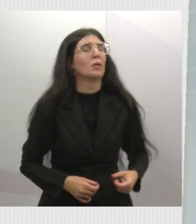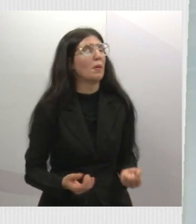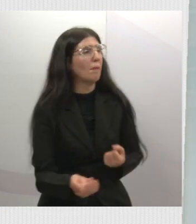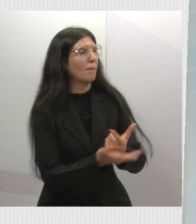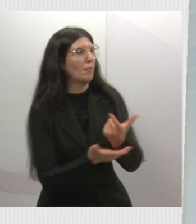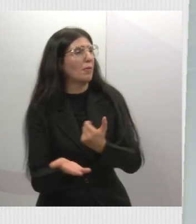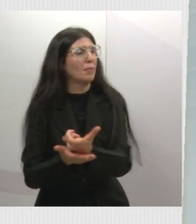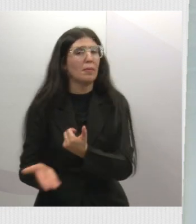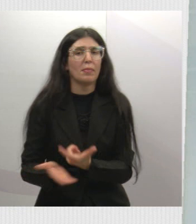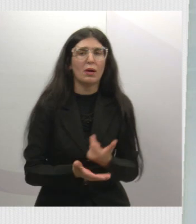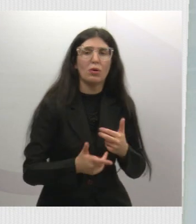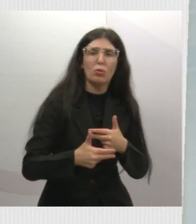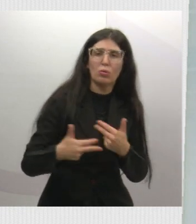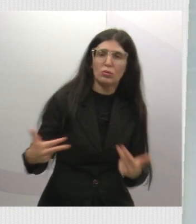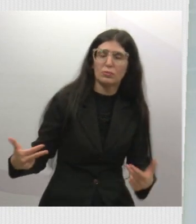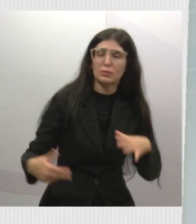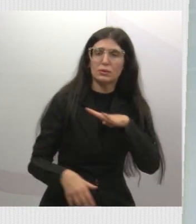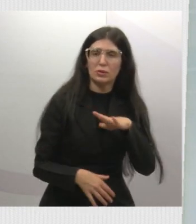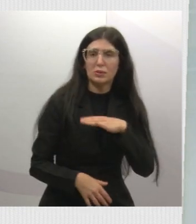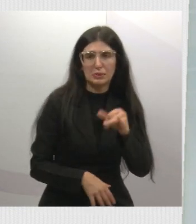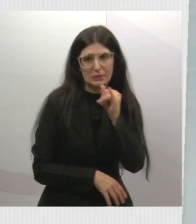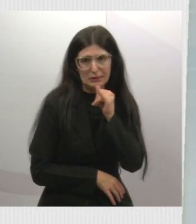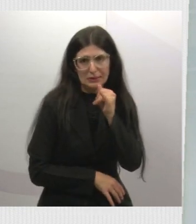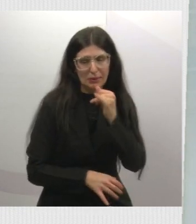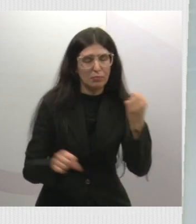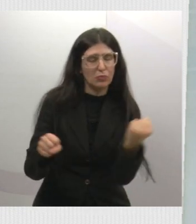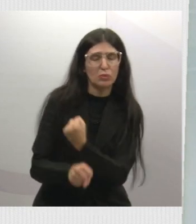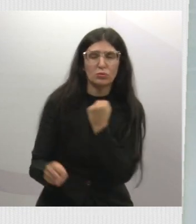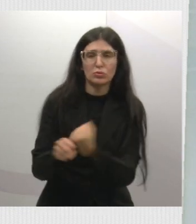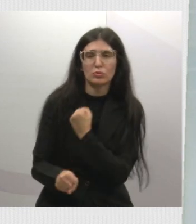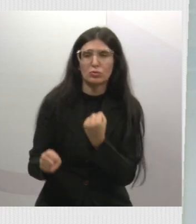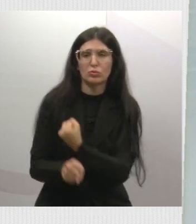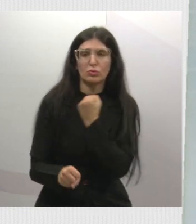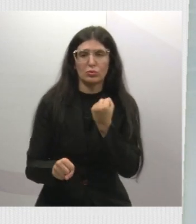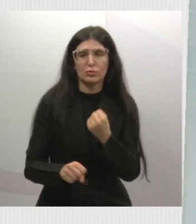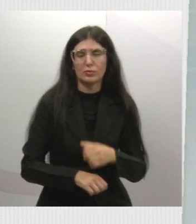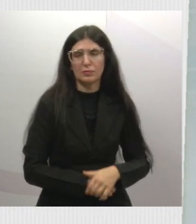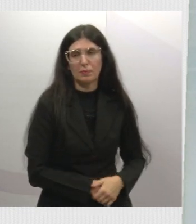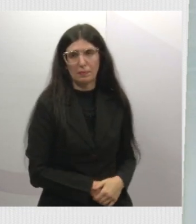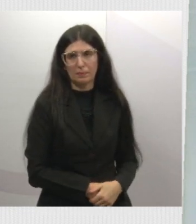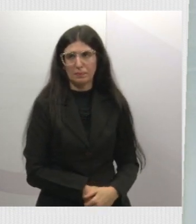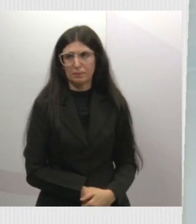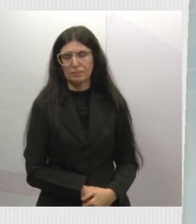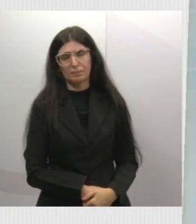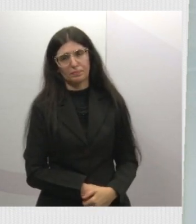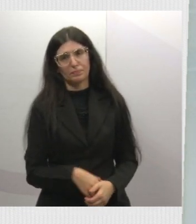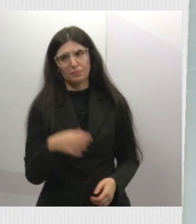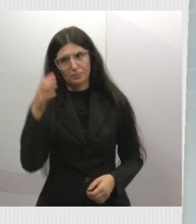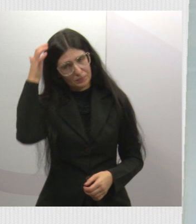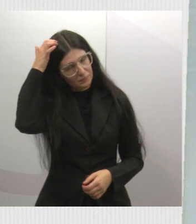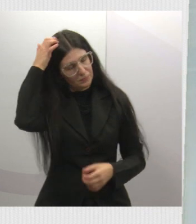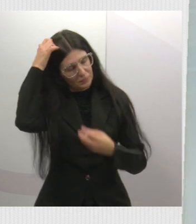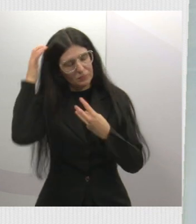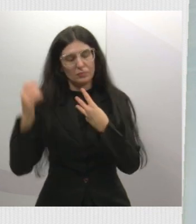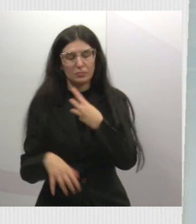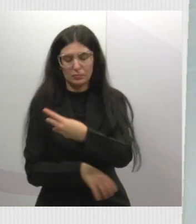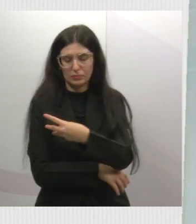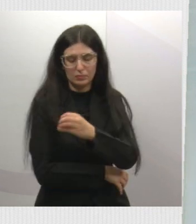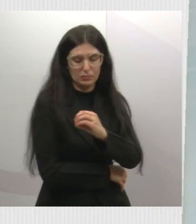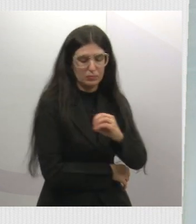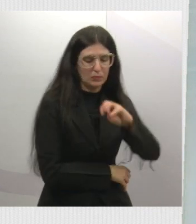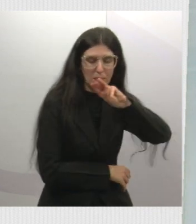para o município, como, por exemplo, construções. Despesa de capital,